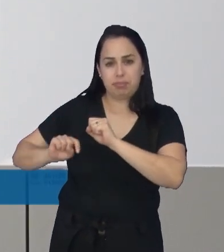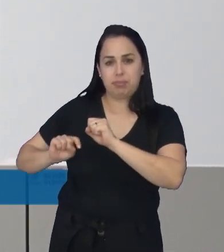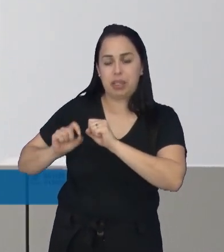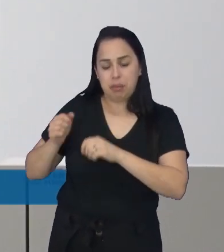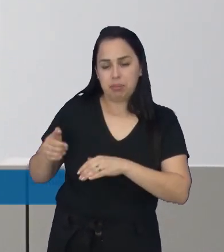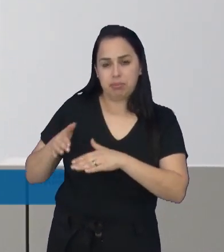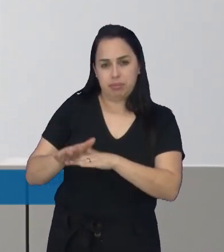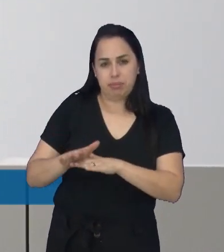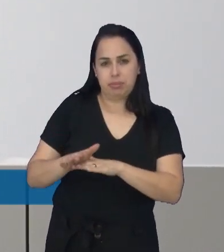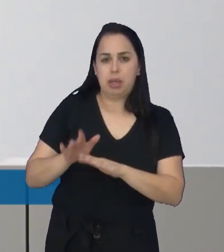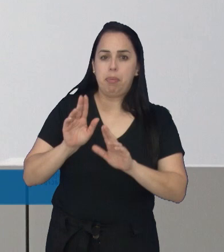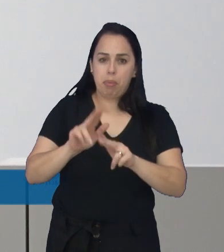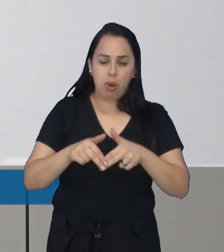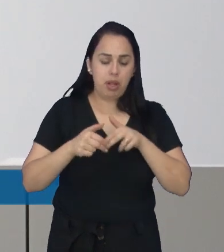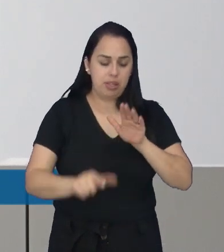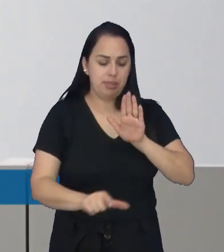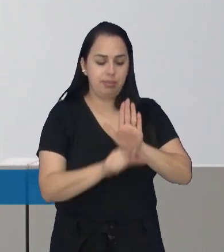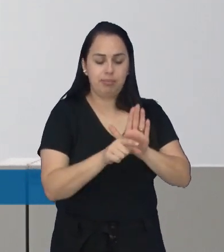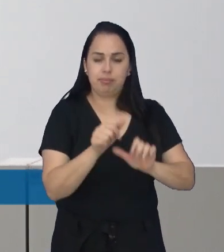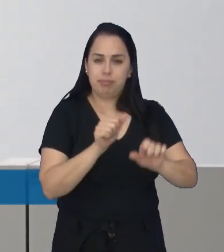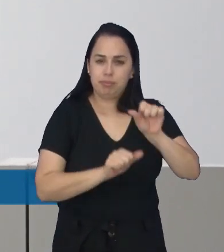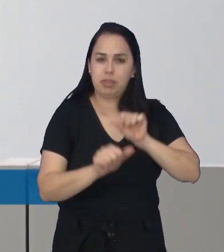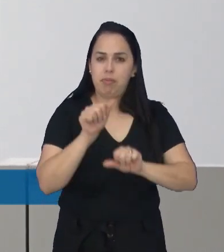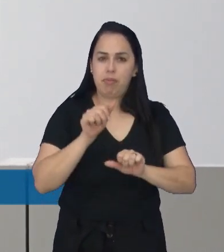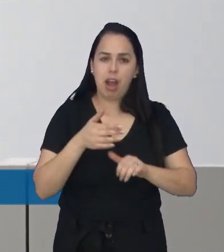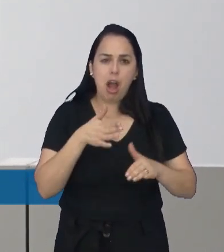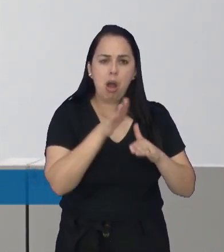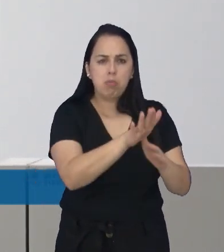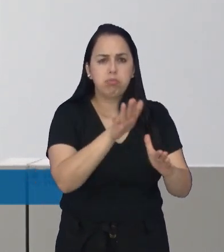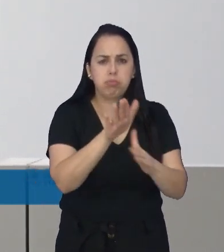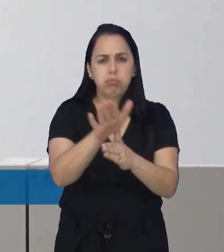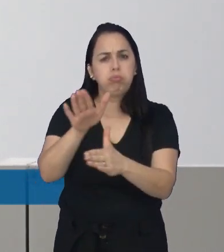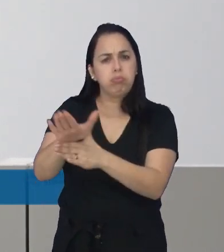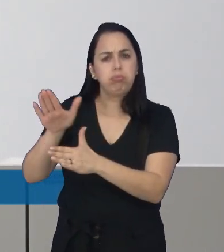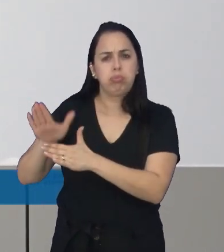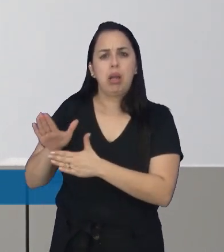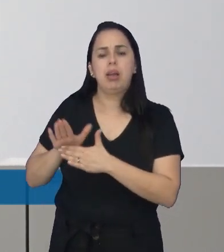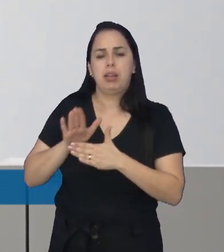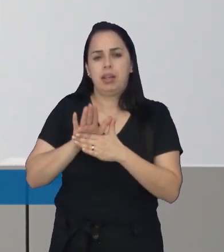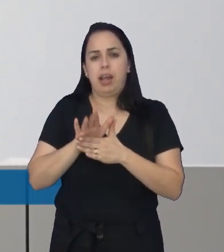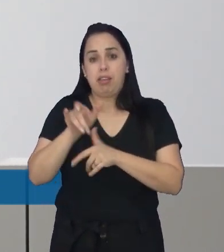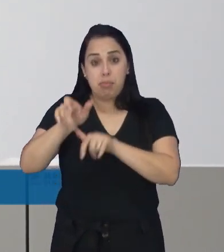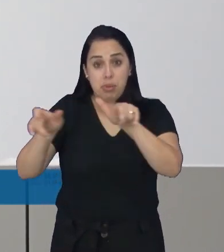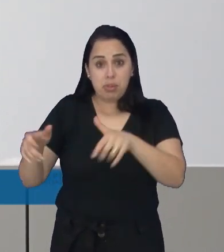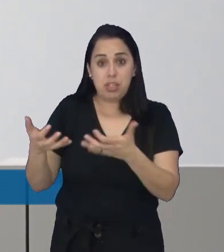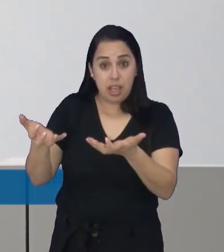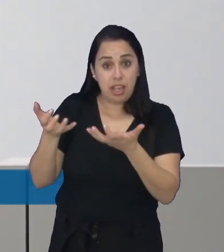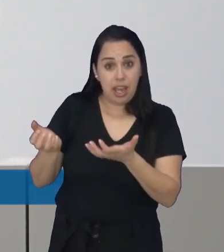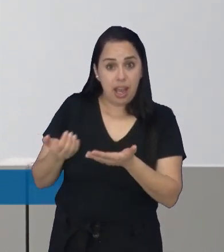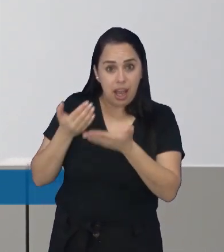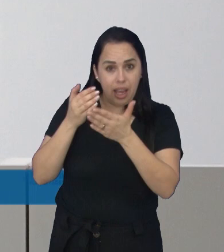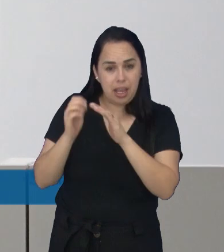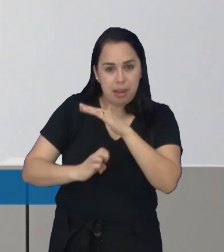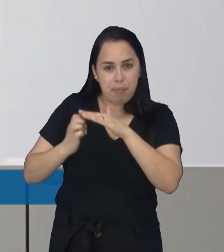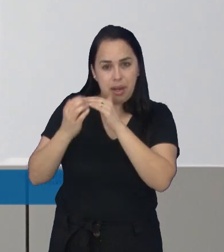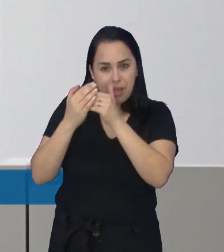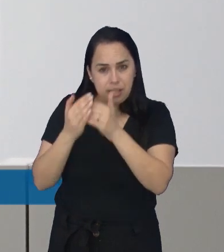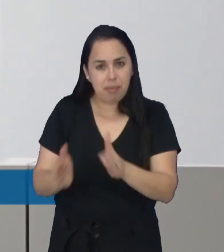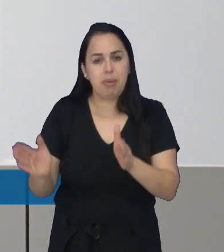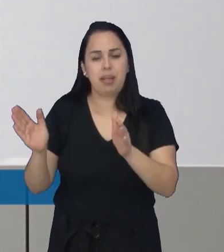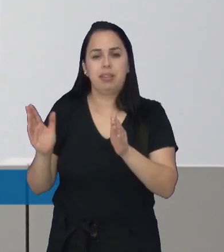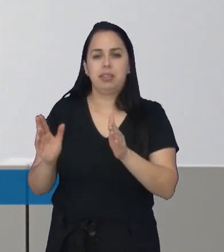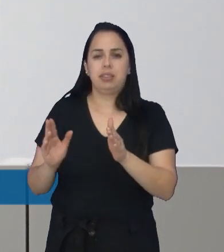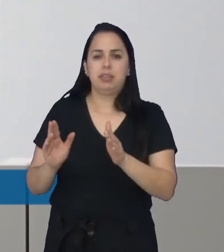alteração ela é profundamente benéfica para aqueles que querem empreender que tem ali na